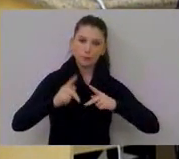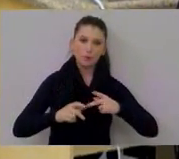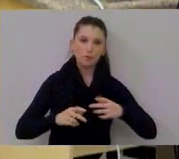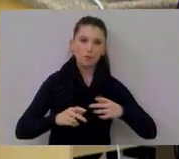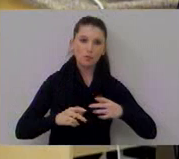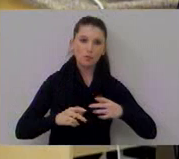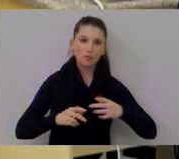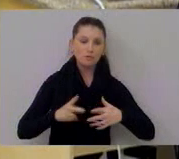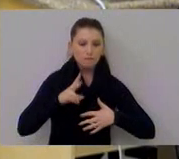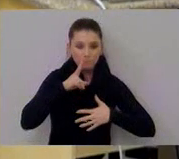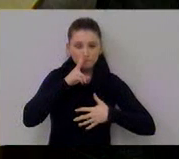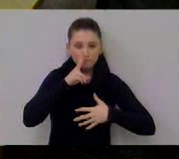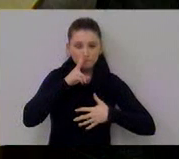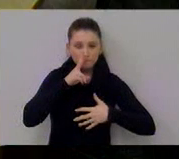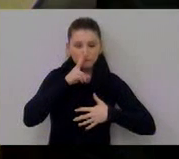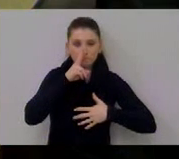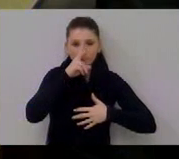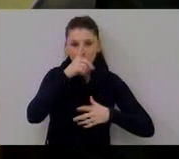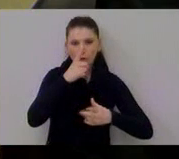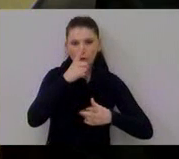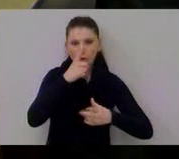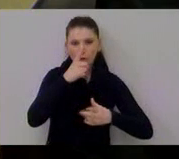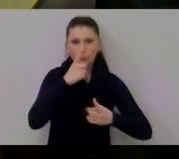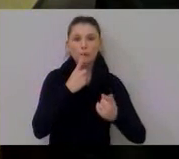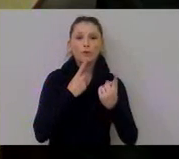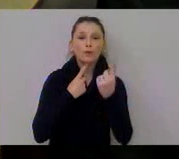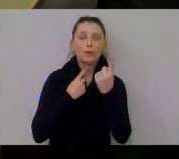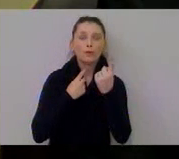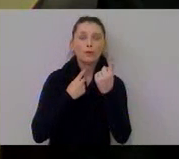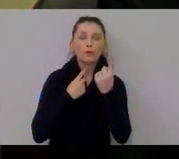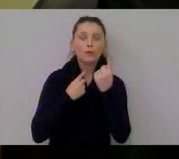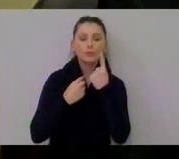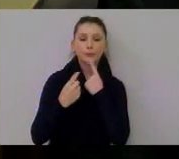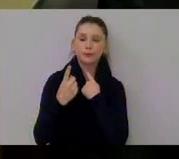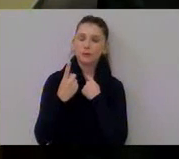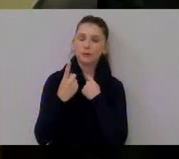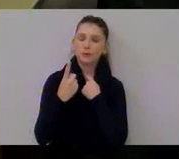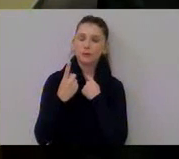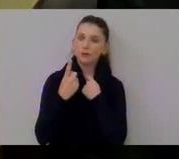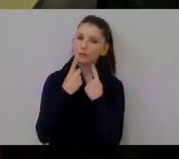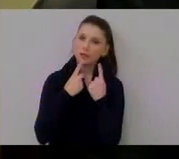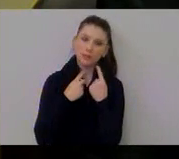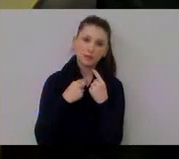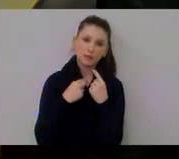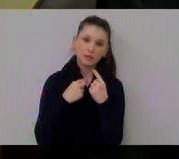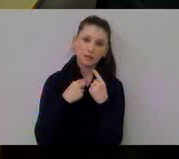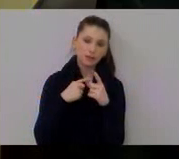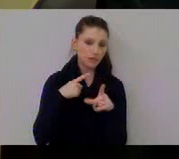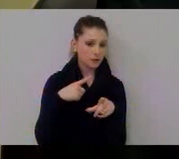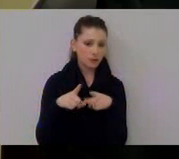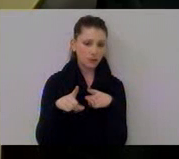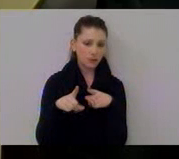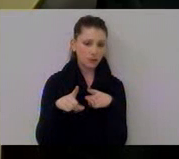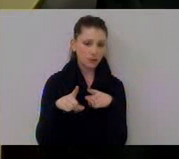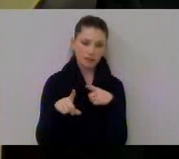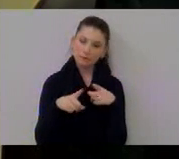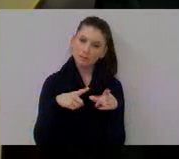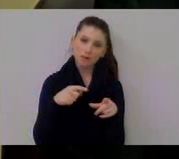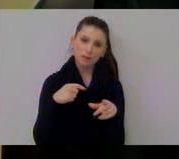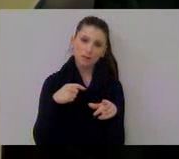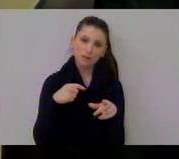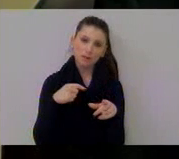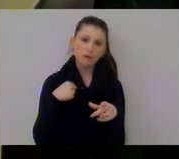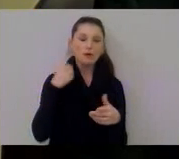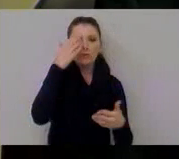e empenho, eu acredito que em um ano pode-se fazer